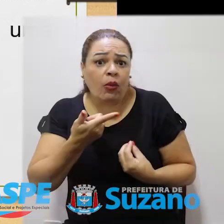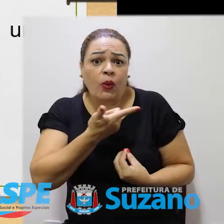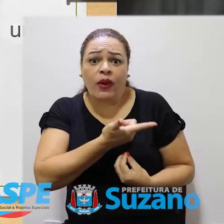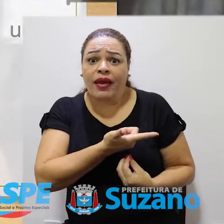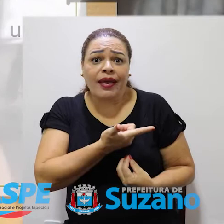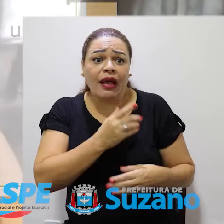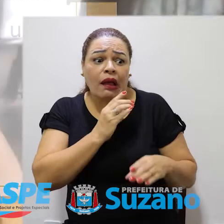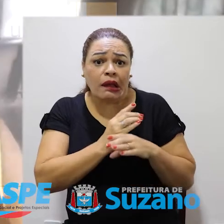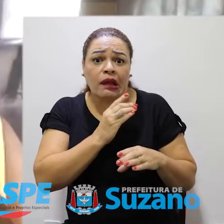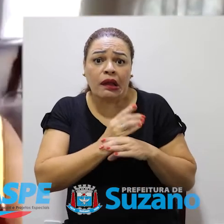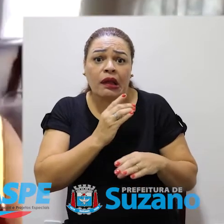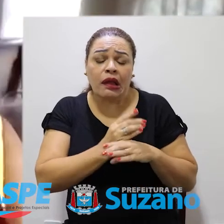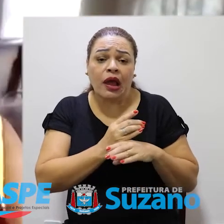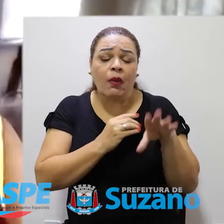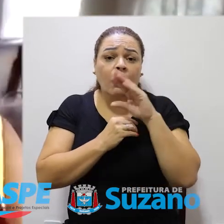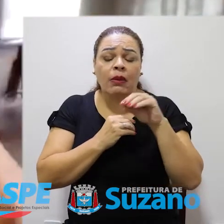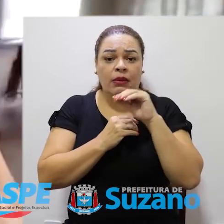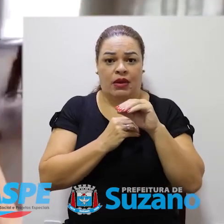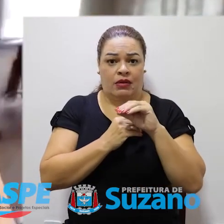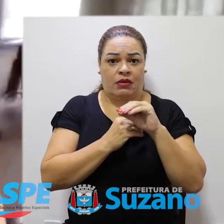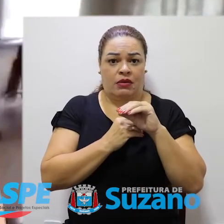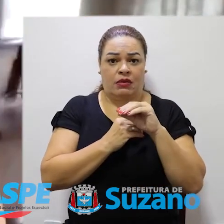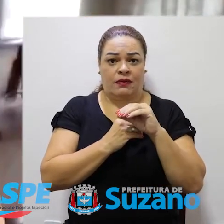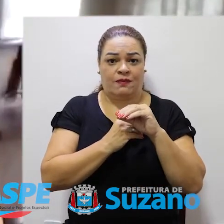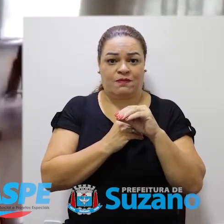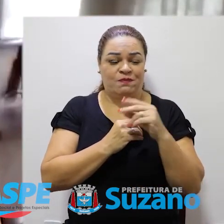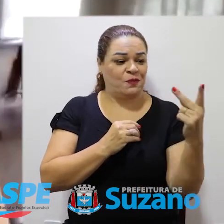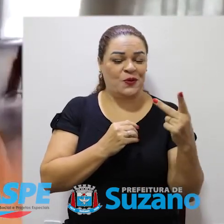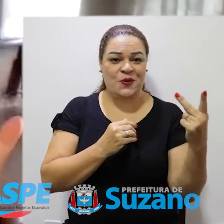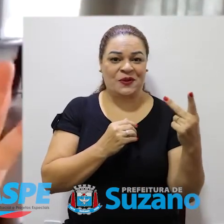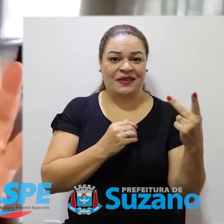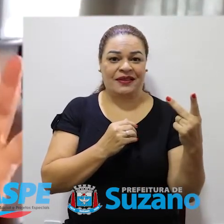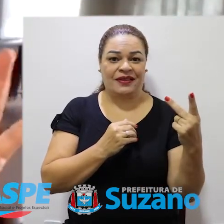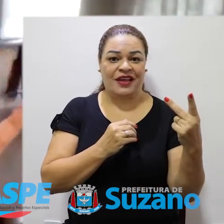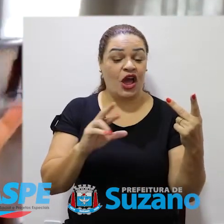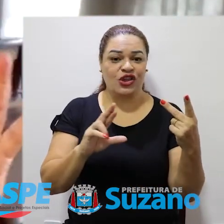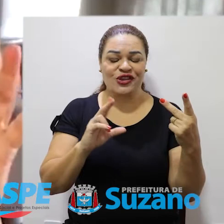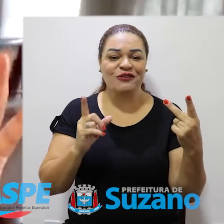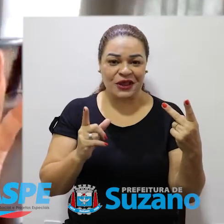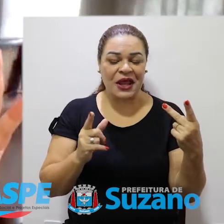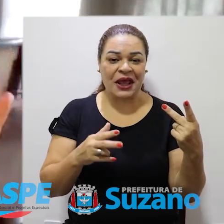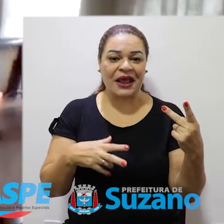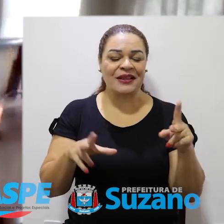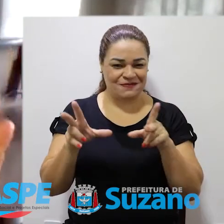comunicação. Então, percebam que são duas situações